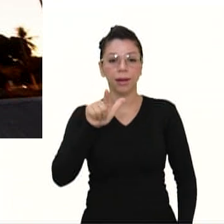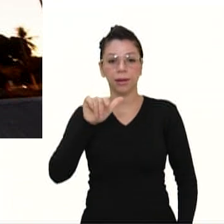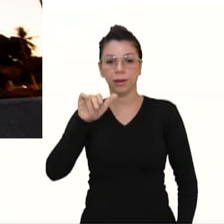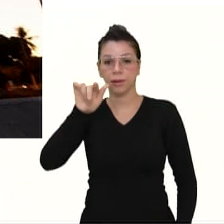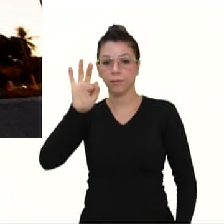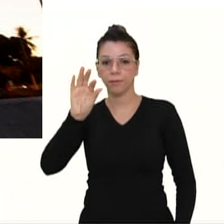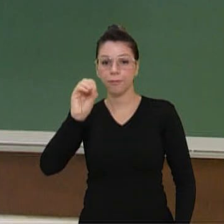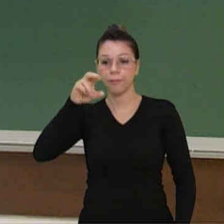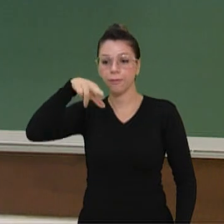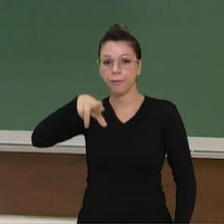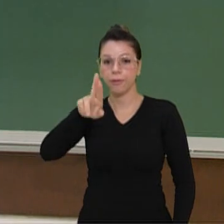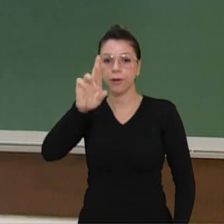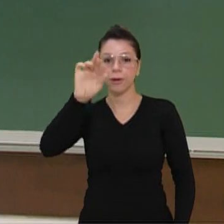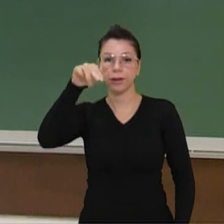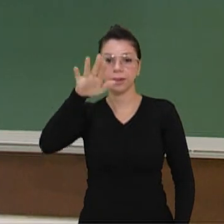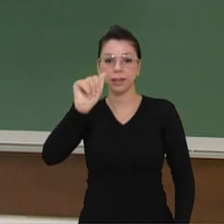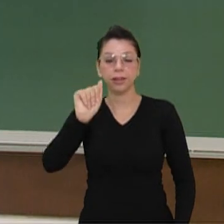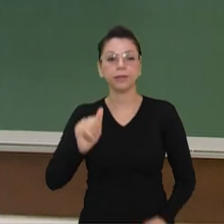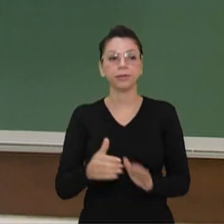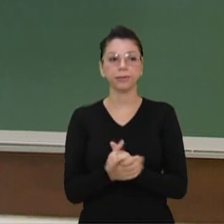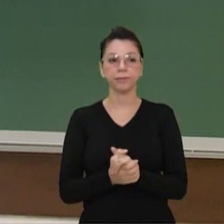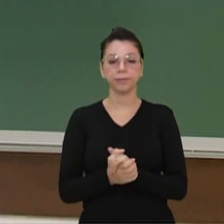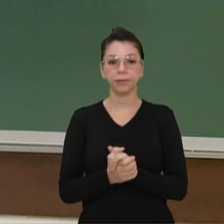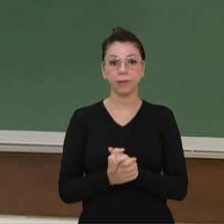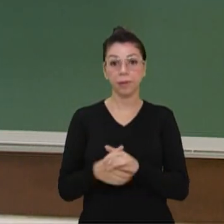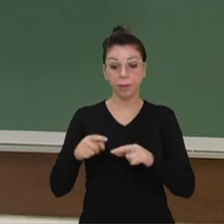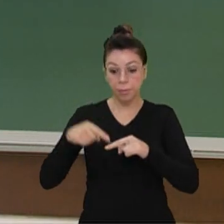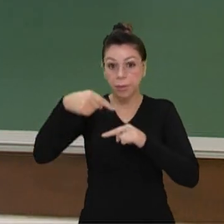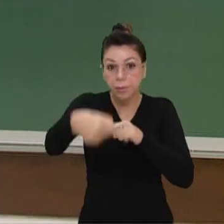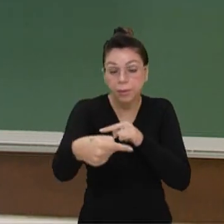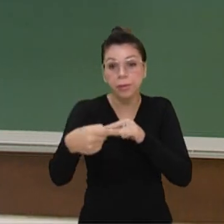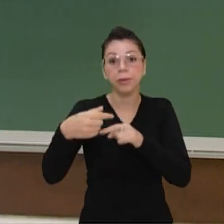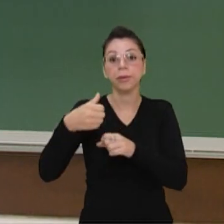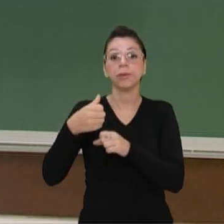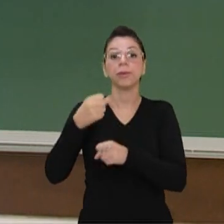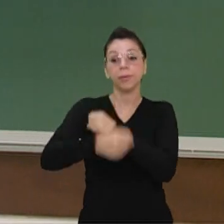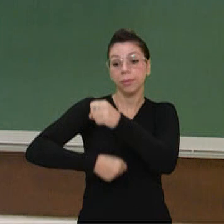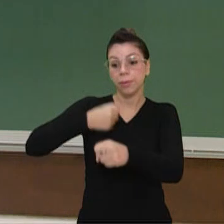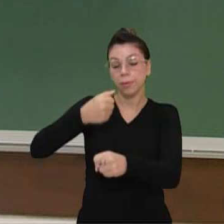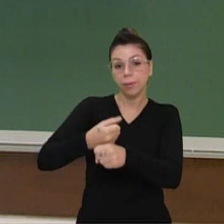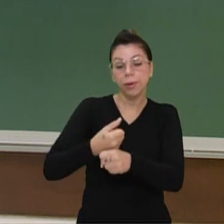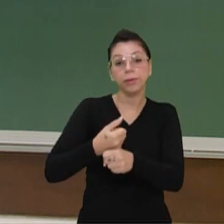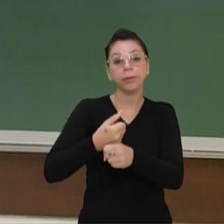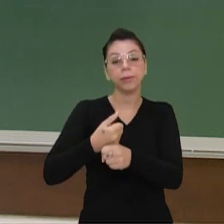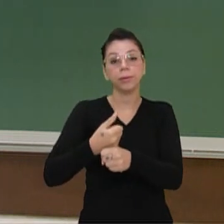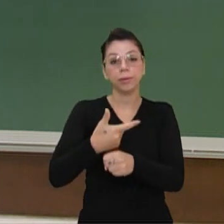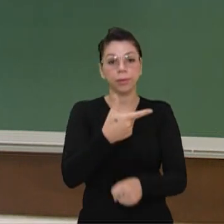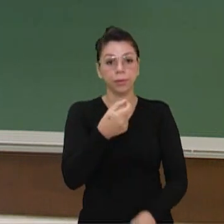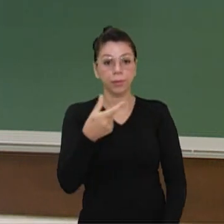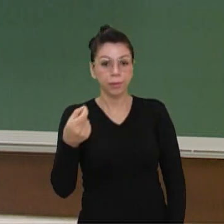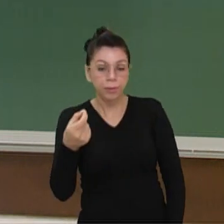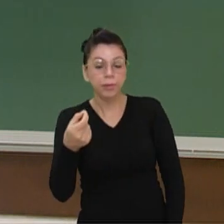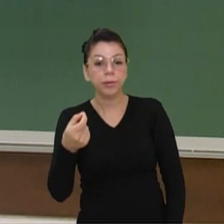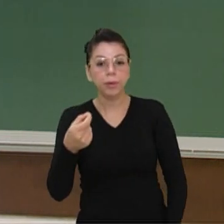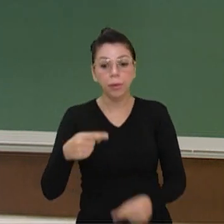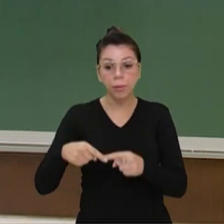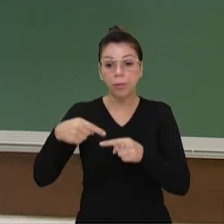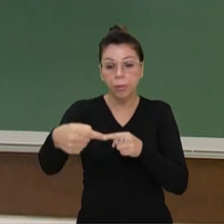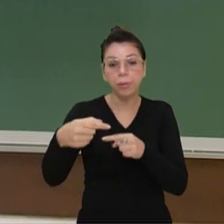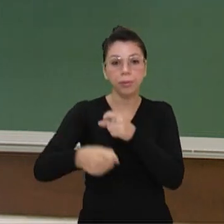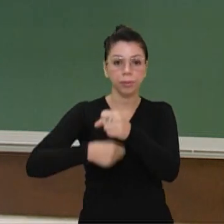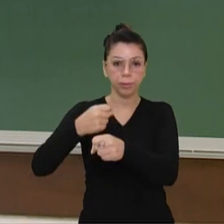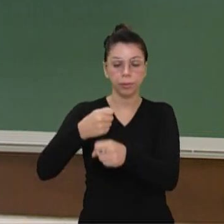um grande loop no tempo, chegamos em 2020 e o ano que vem, 2021, será uma modalidade olímpica